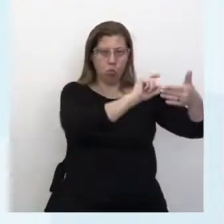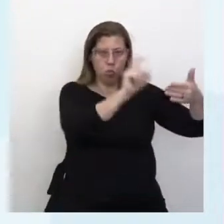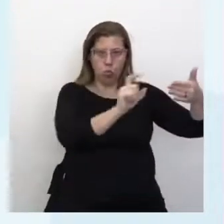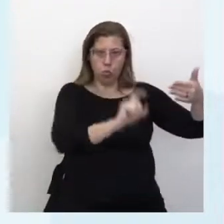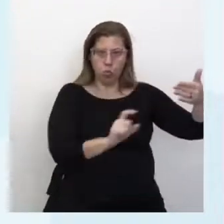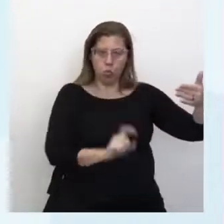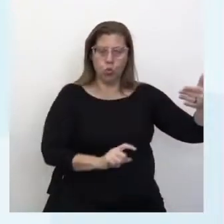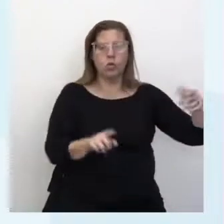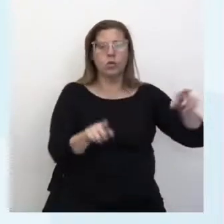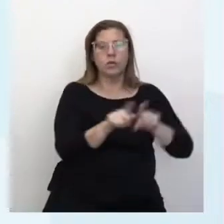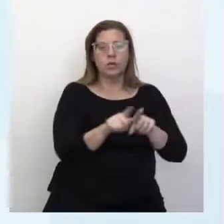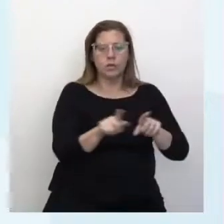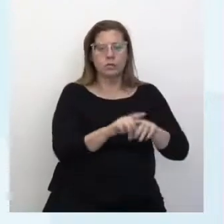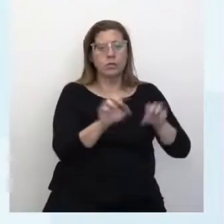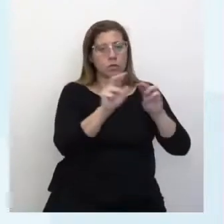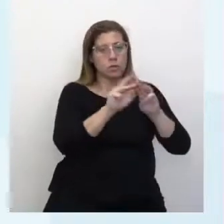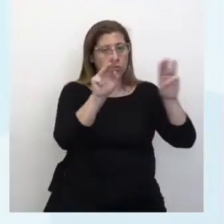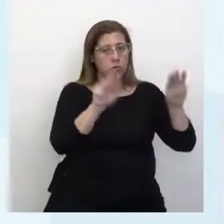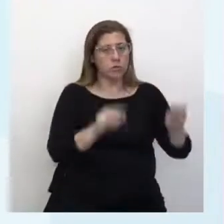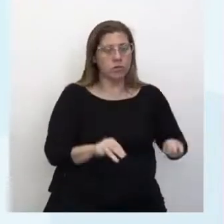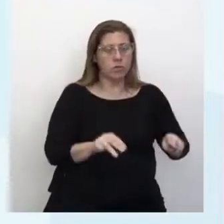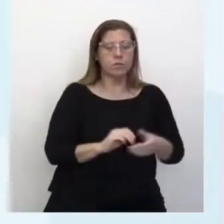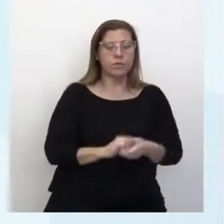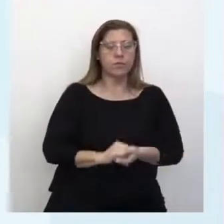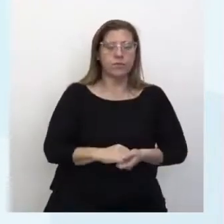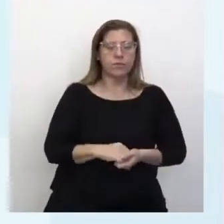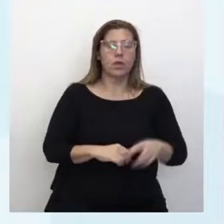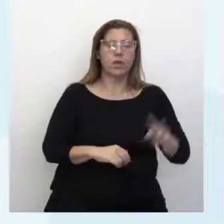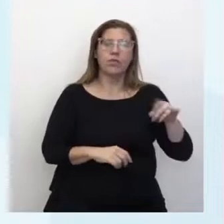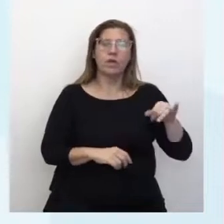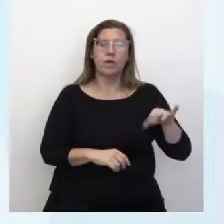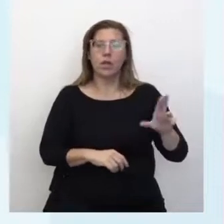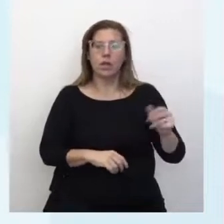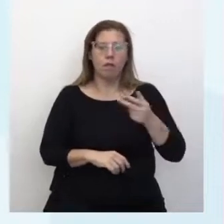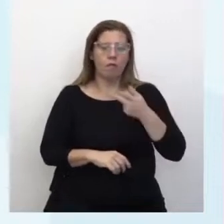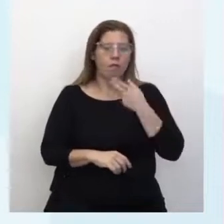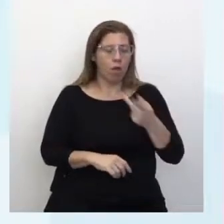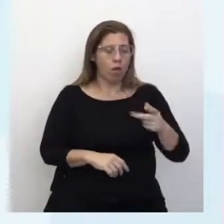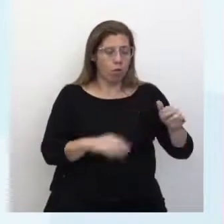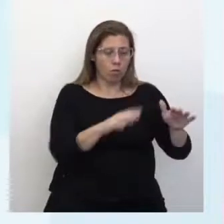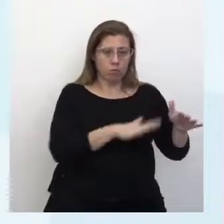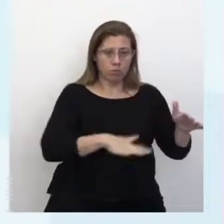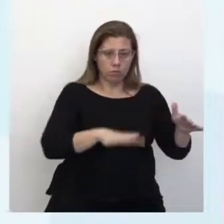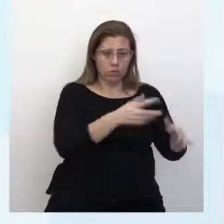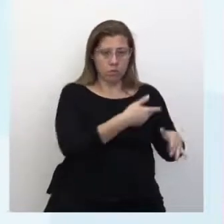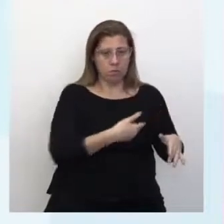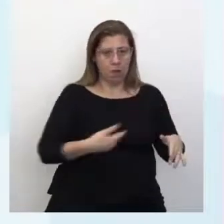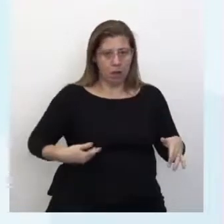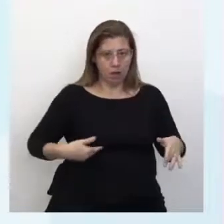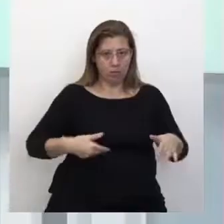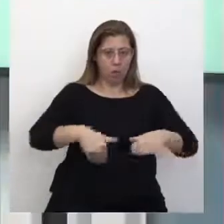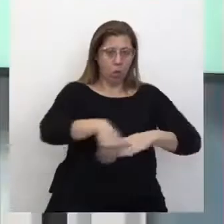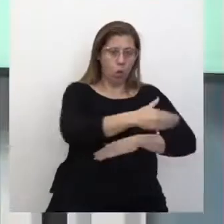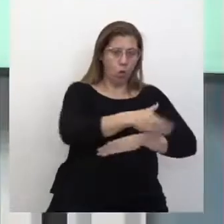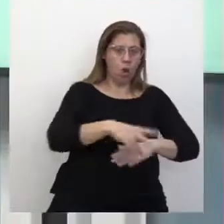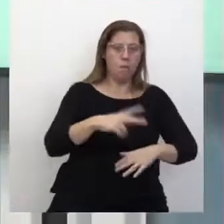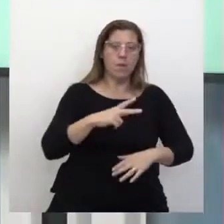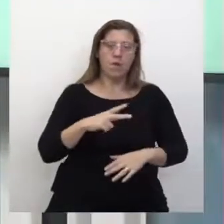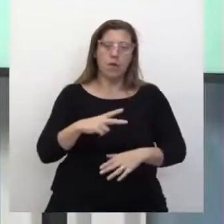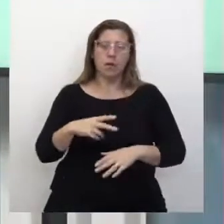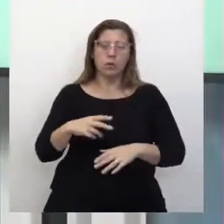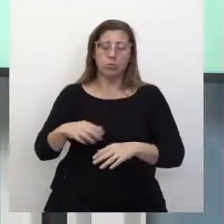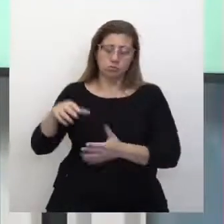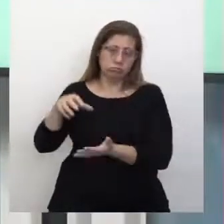seria o espaço expositivo privado. A professora Vânia citou espaço expositivo público, rua e privado,